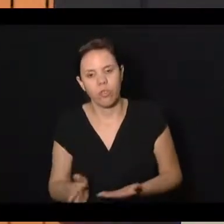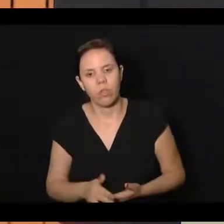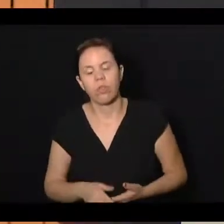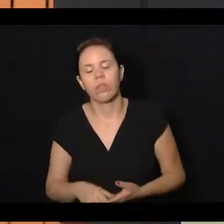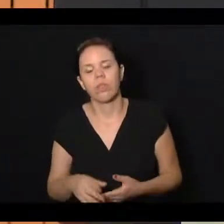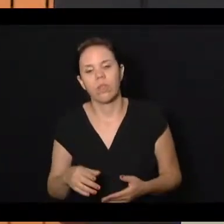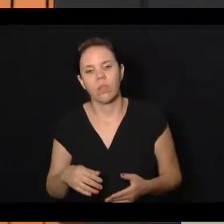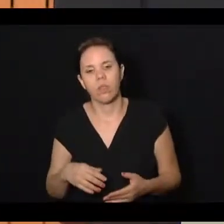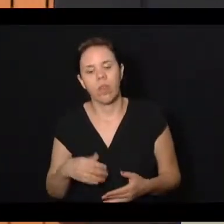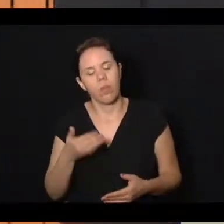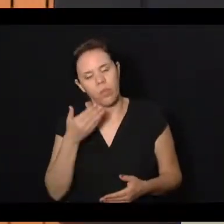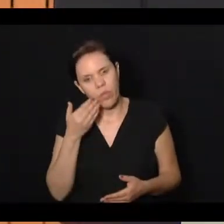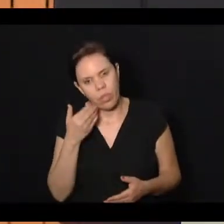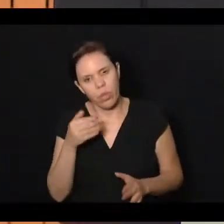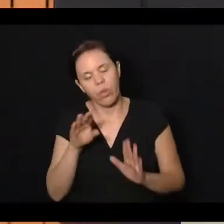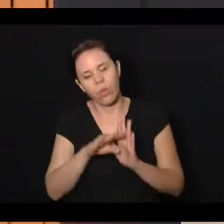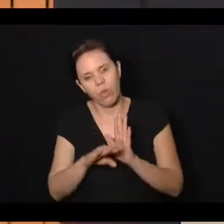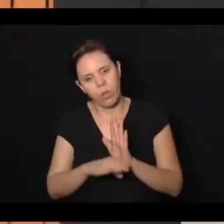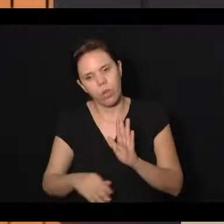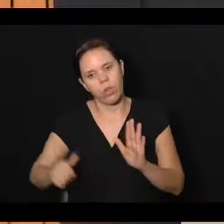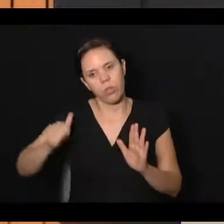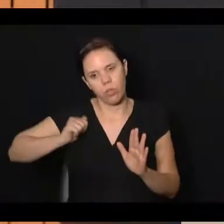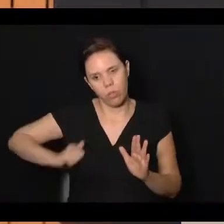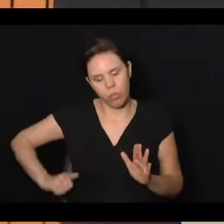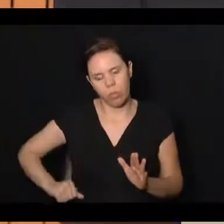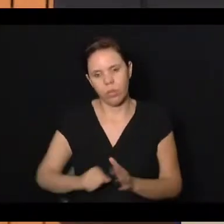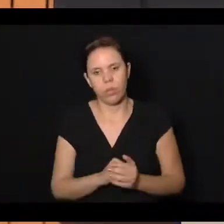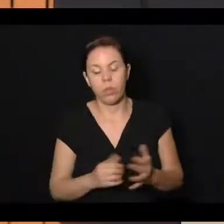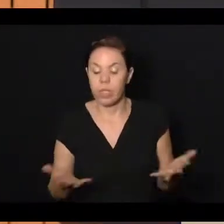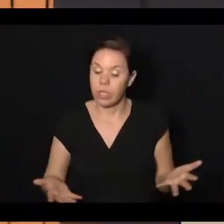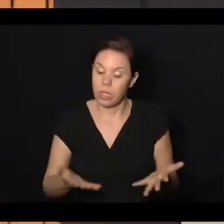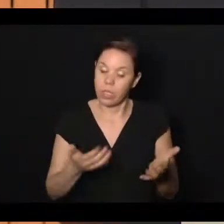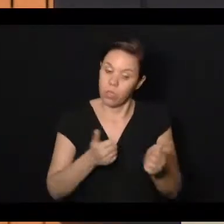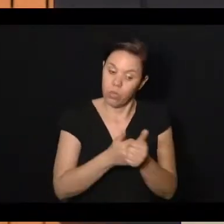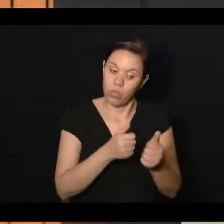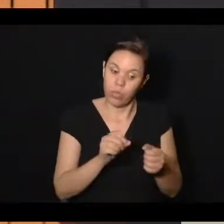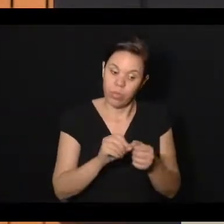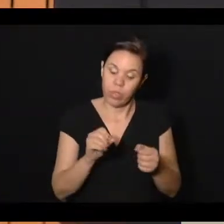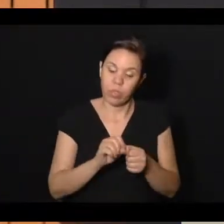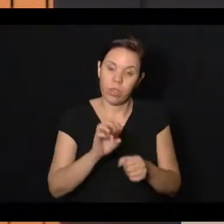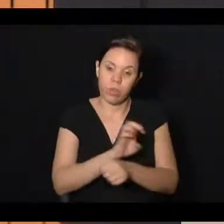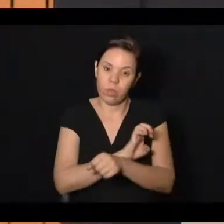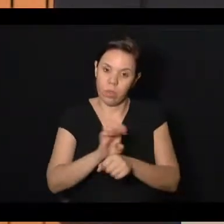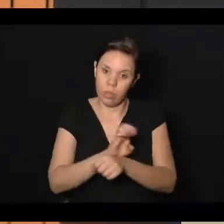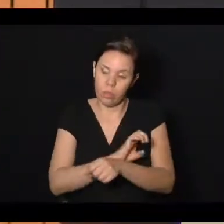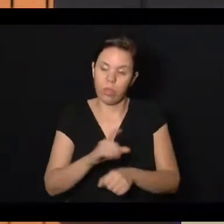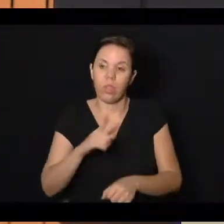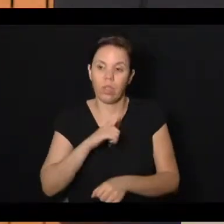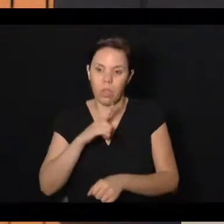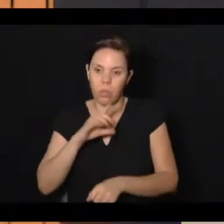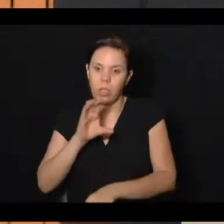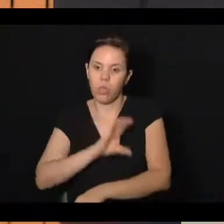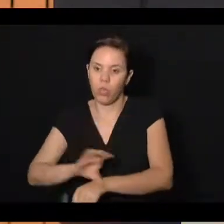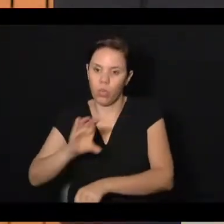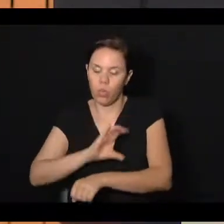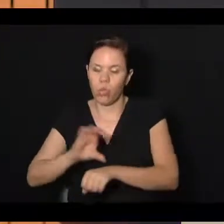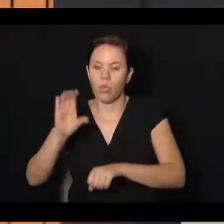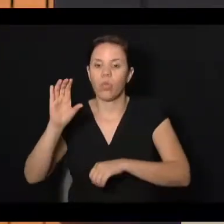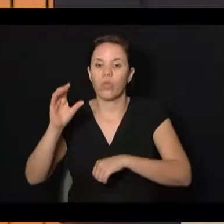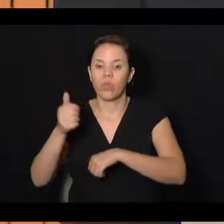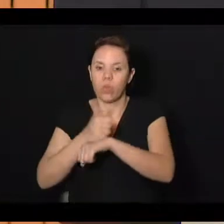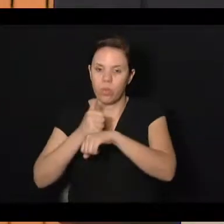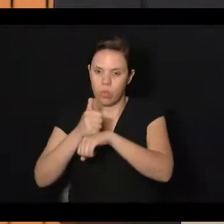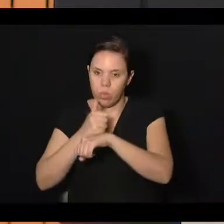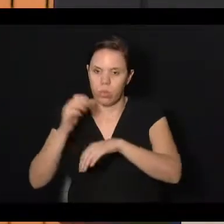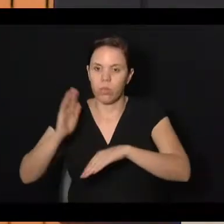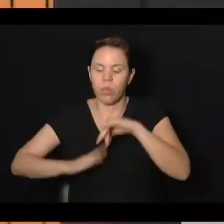programa porque o programa ele induz a fazer um estágio e te curso profissionalizante além